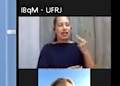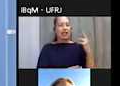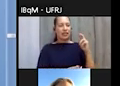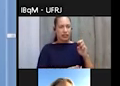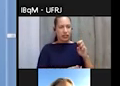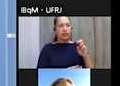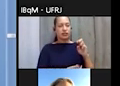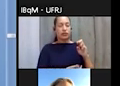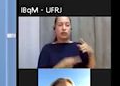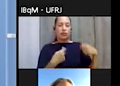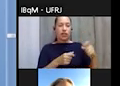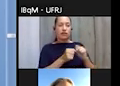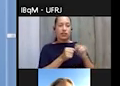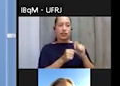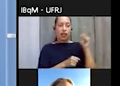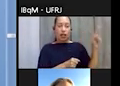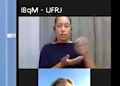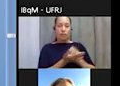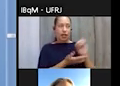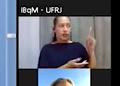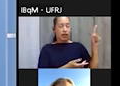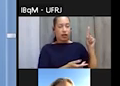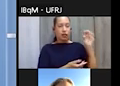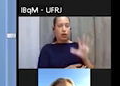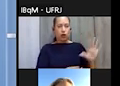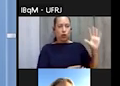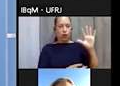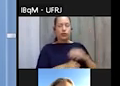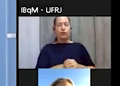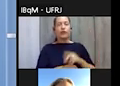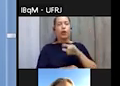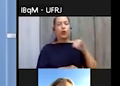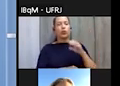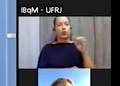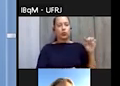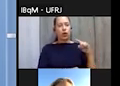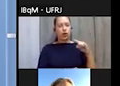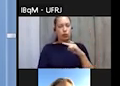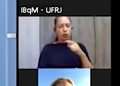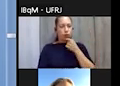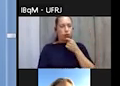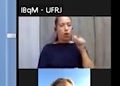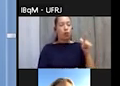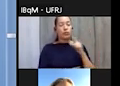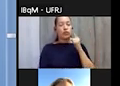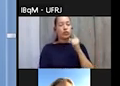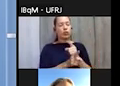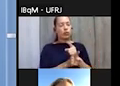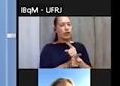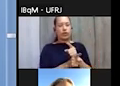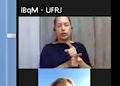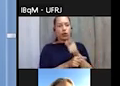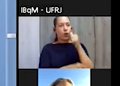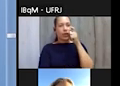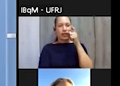deveria ser enviada à Europa. O João da Silva Feijó, ele vai descobrir uma coisa muito interessante.